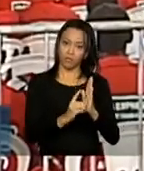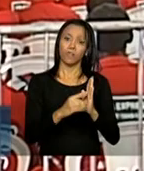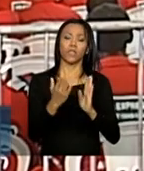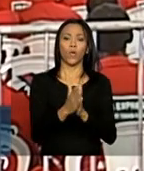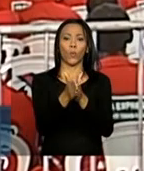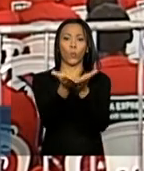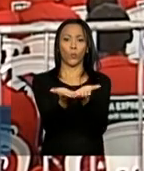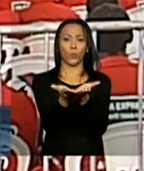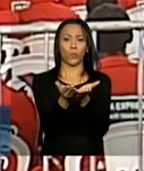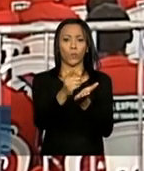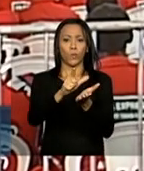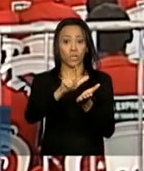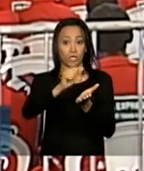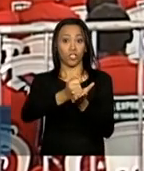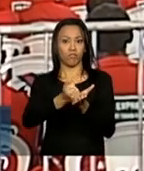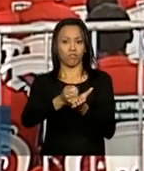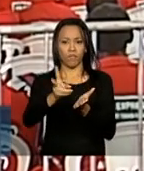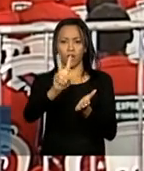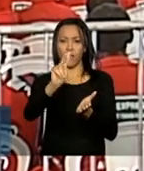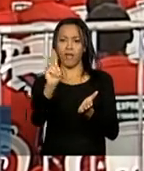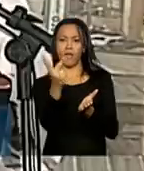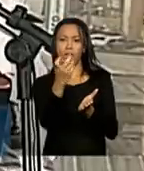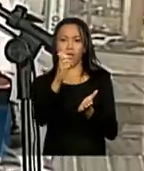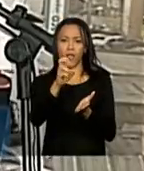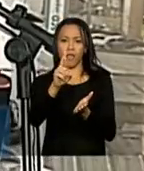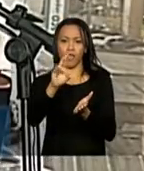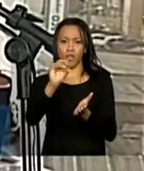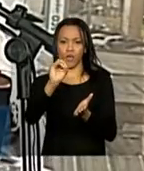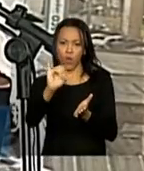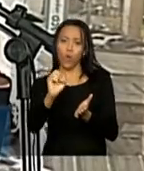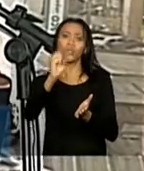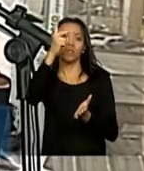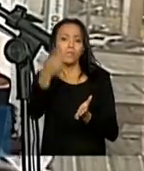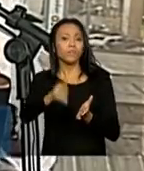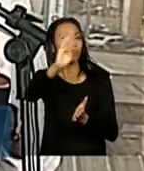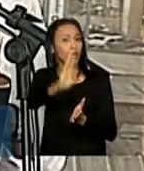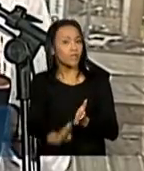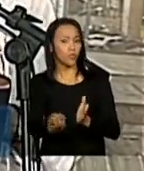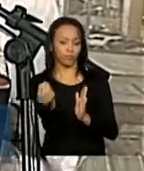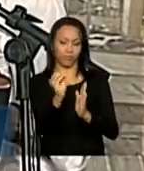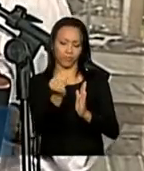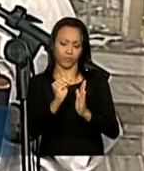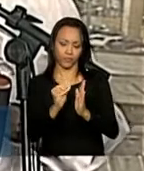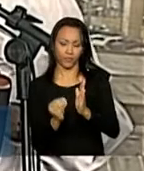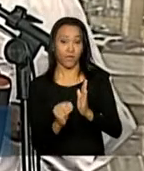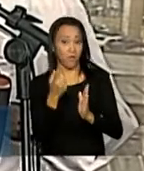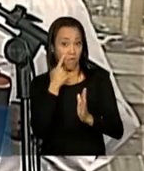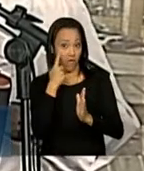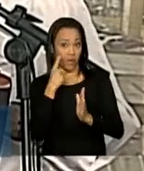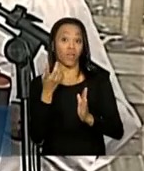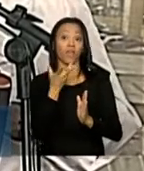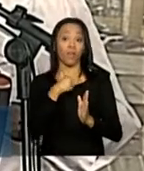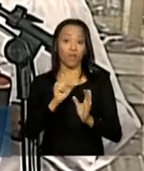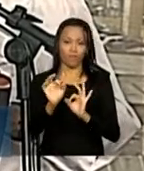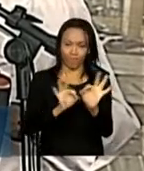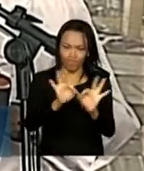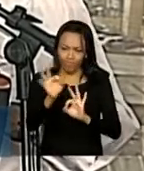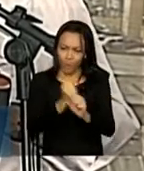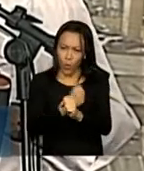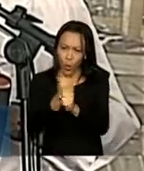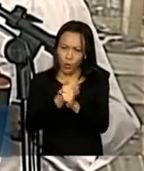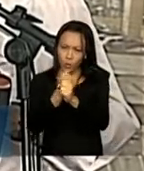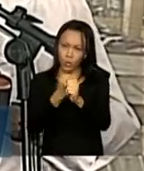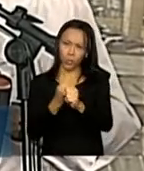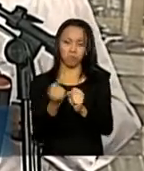heróis nacionais, e aí nós vamos ver quem constrói a mais bela escultura, homenageando